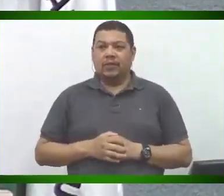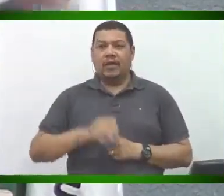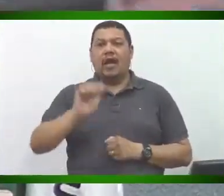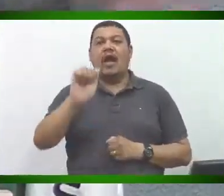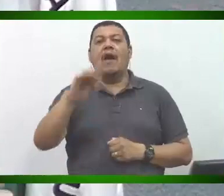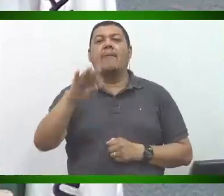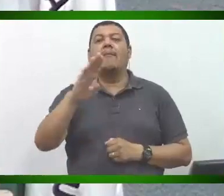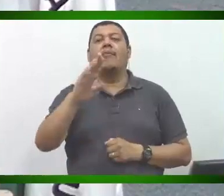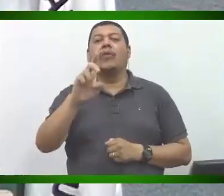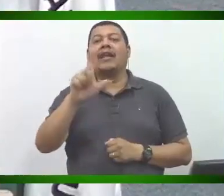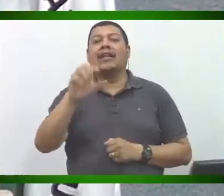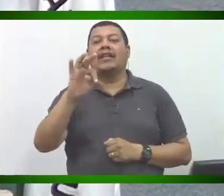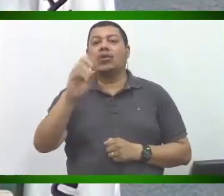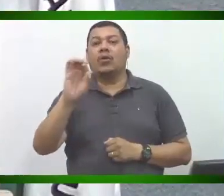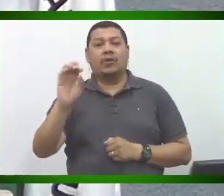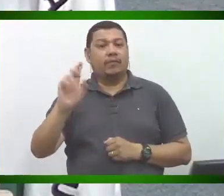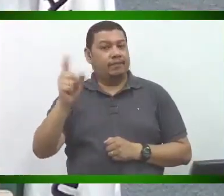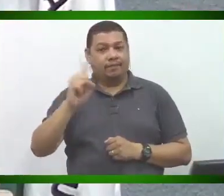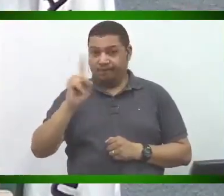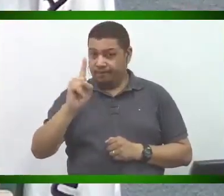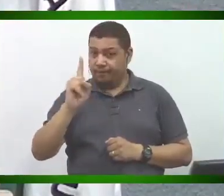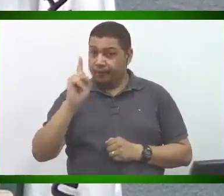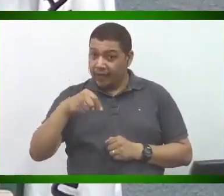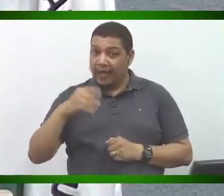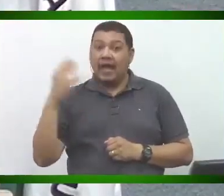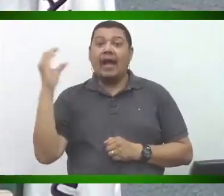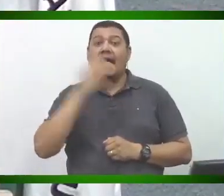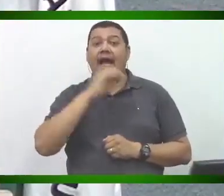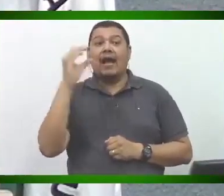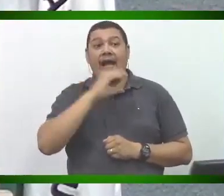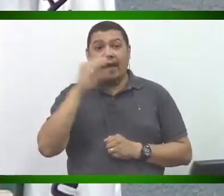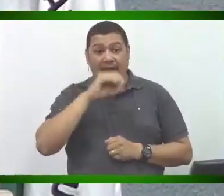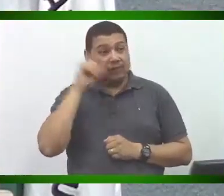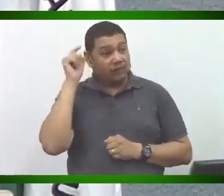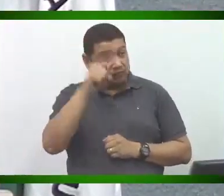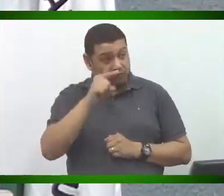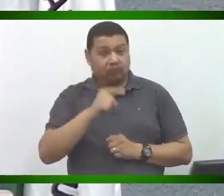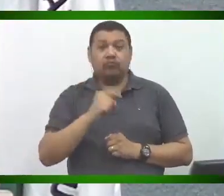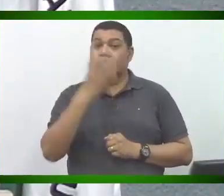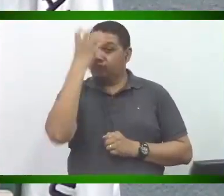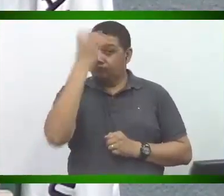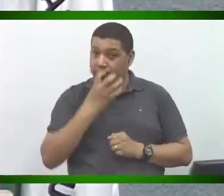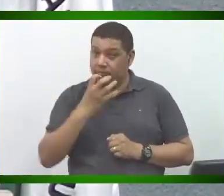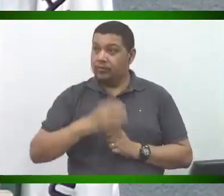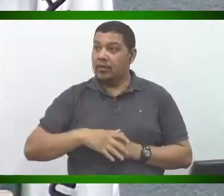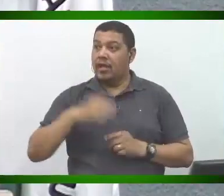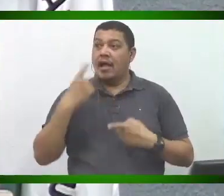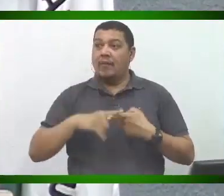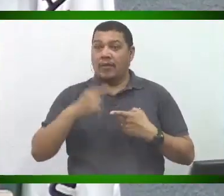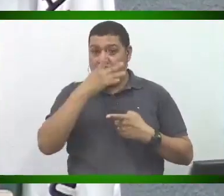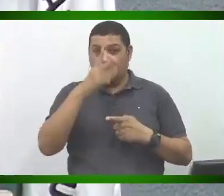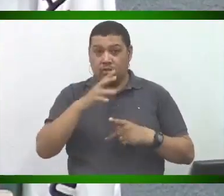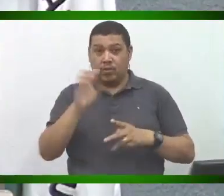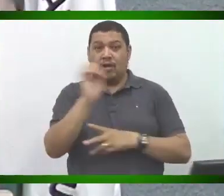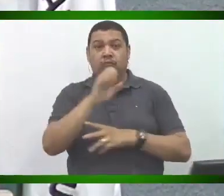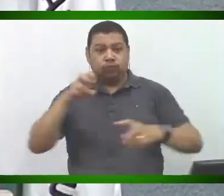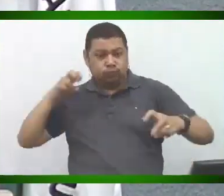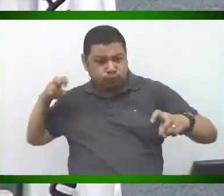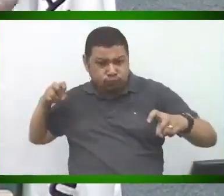que é responsabilidade do município. Essa era uma questão de urgência e emergência, uma pessoa que sofreu um acidente de